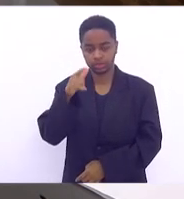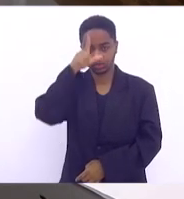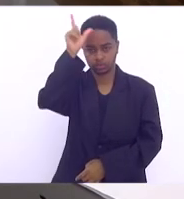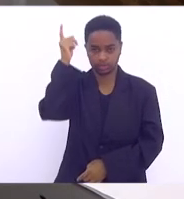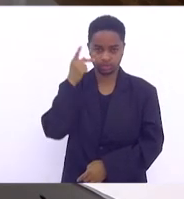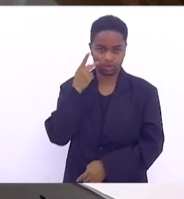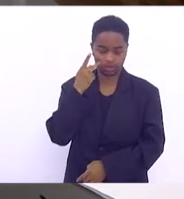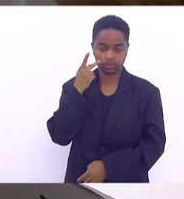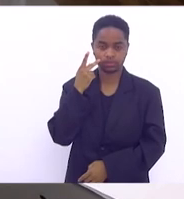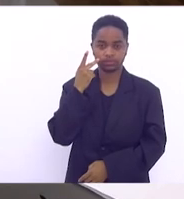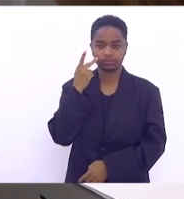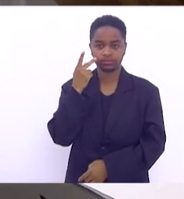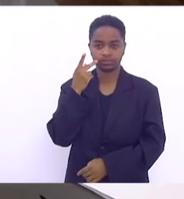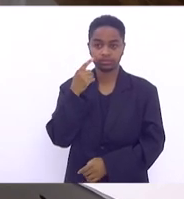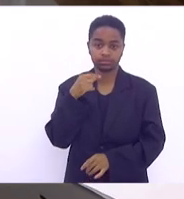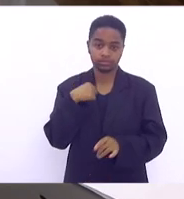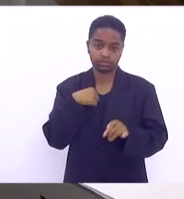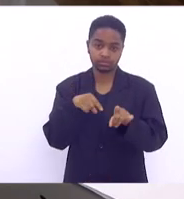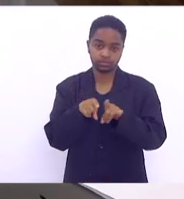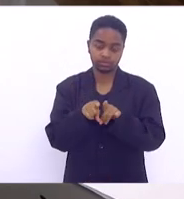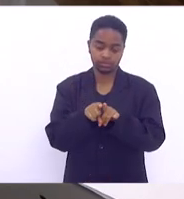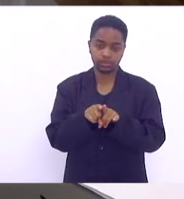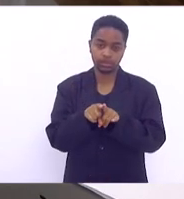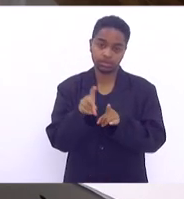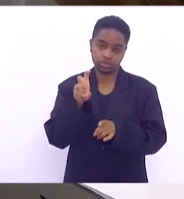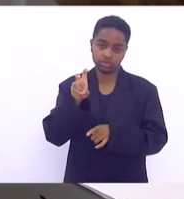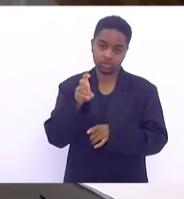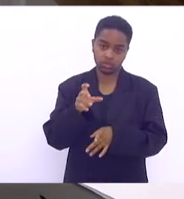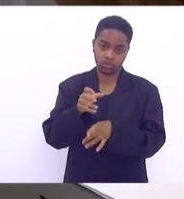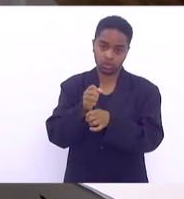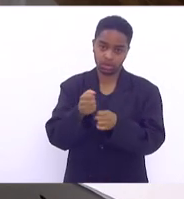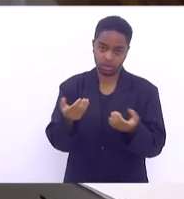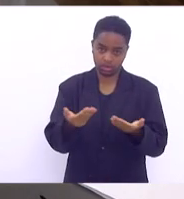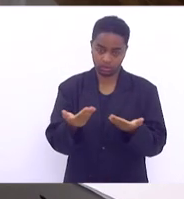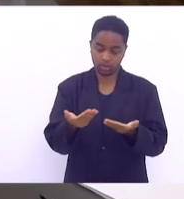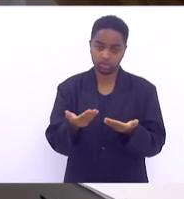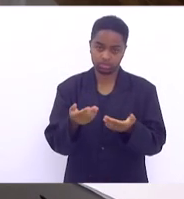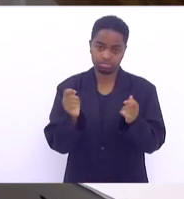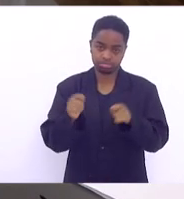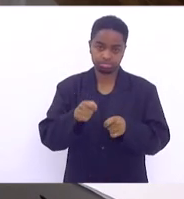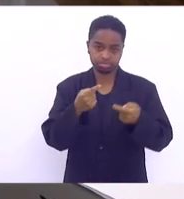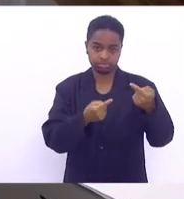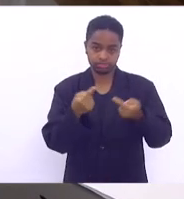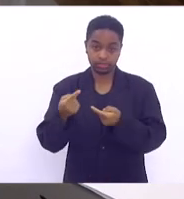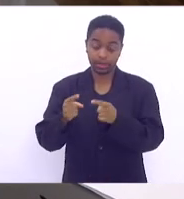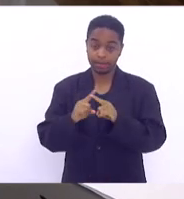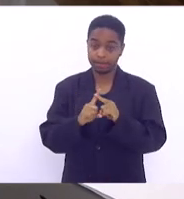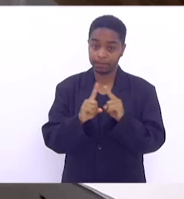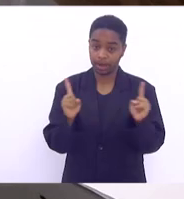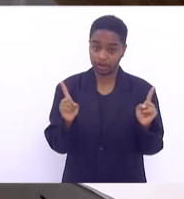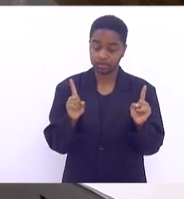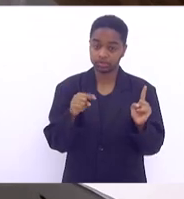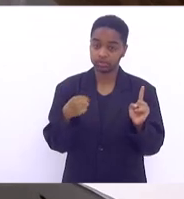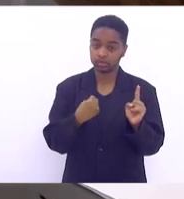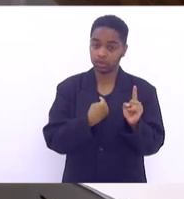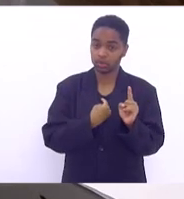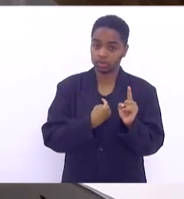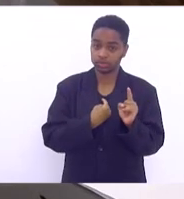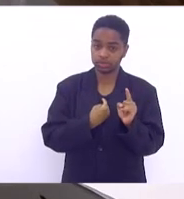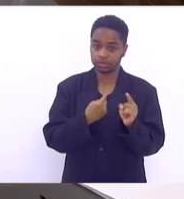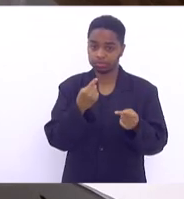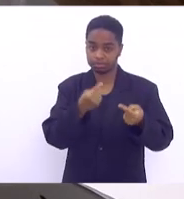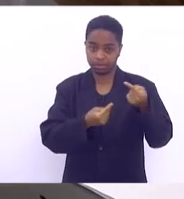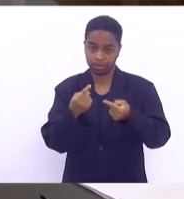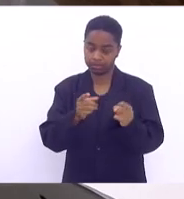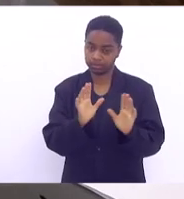Paulo e eu, então somos 5 a quórum para deliberar, mas não iremos deliberar,